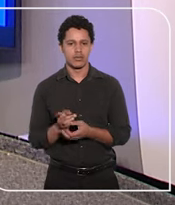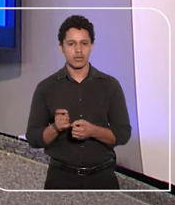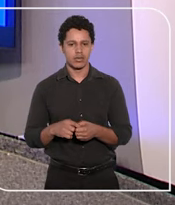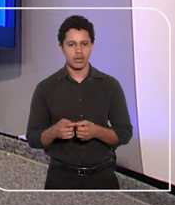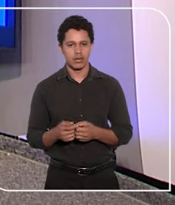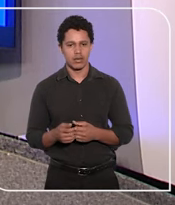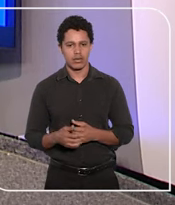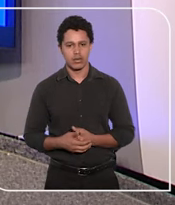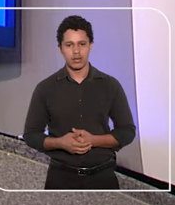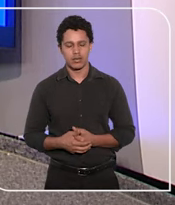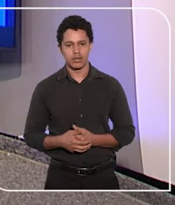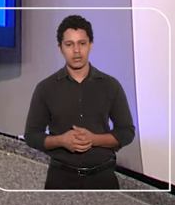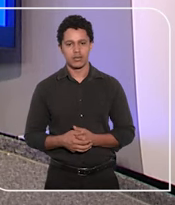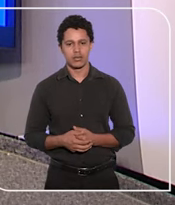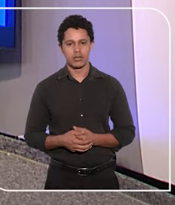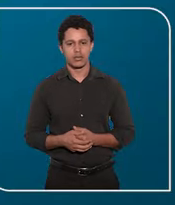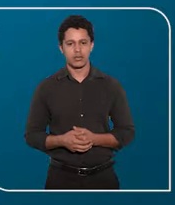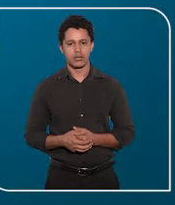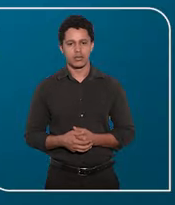cliente?